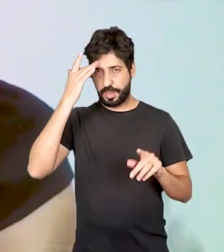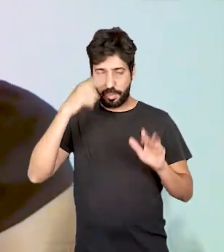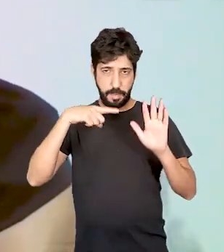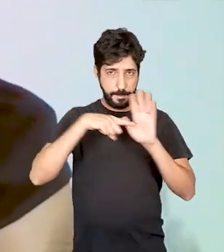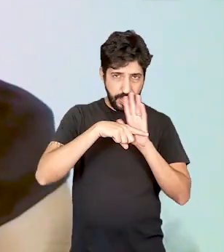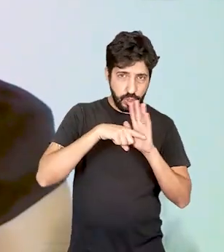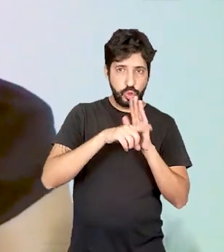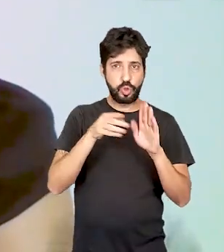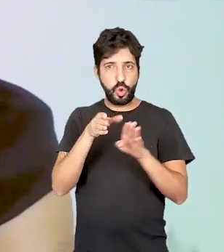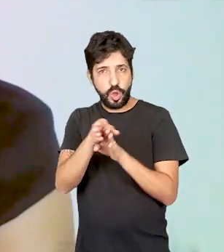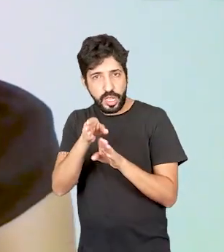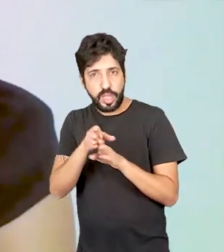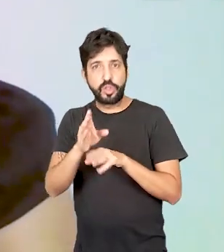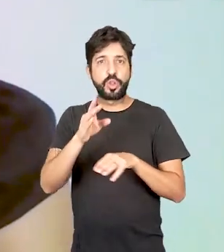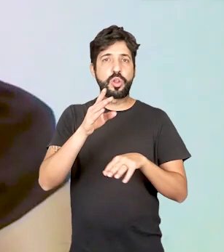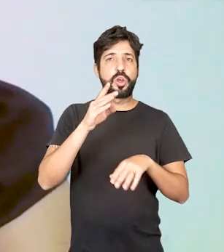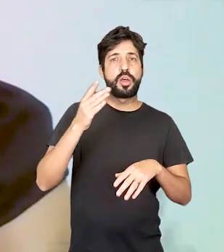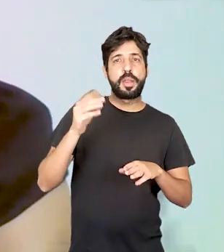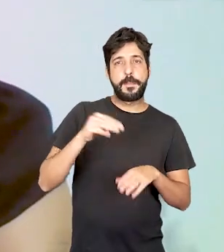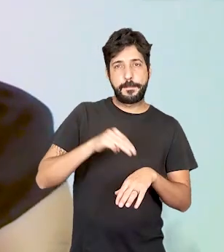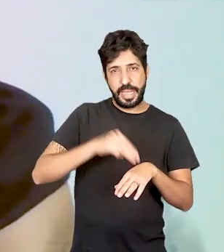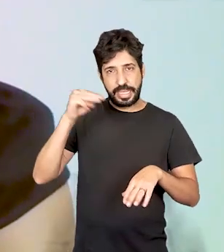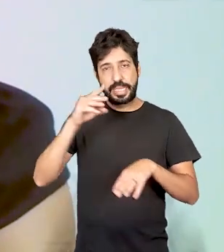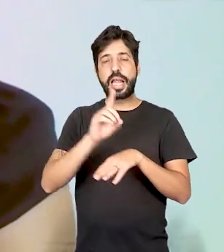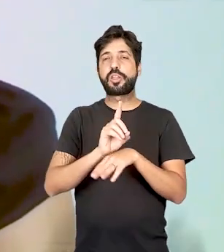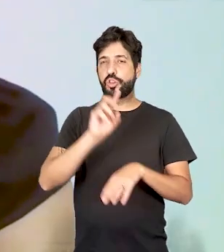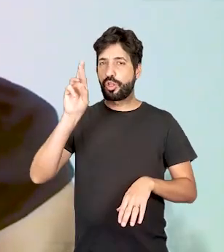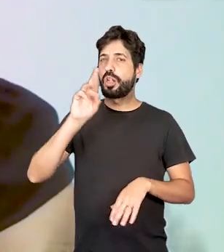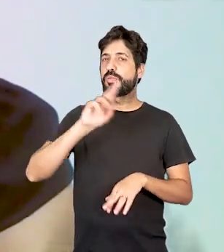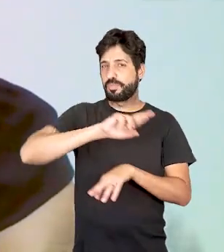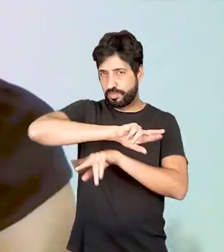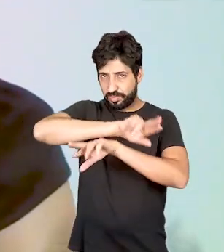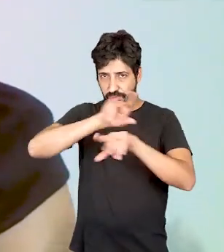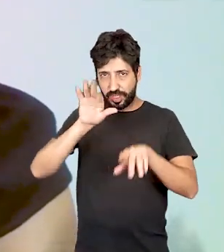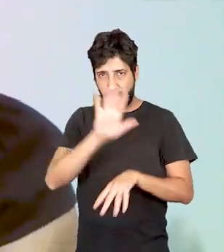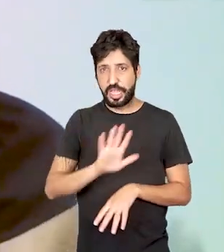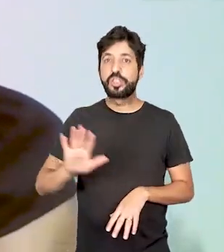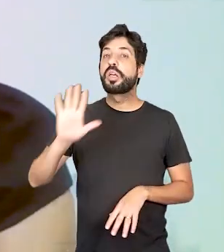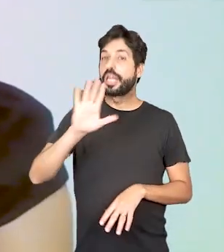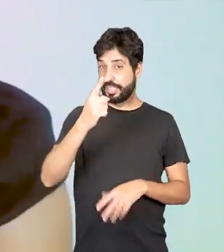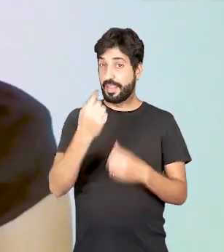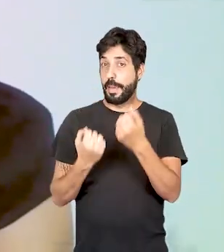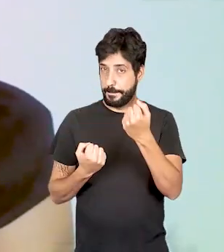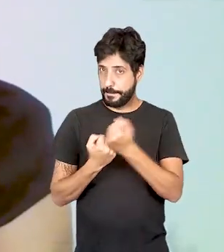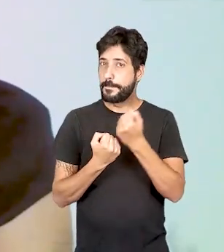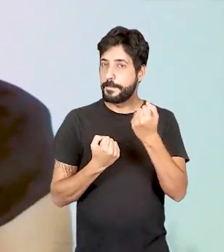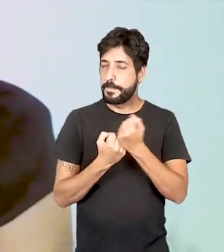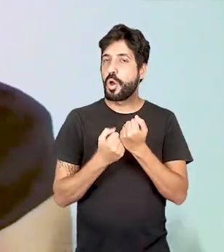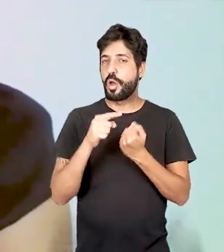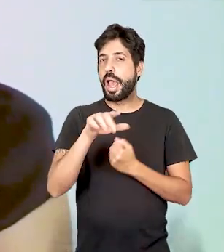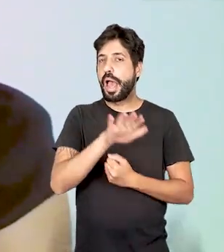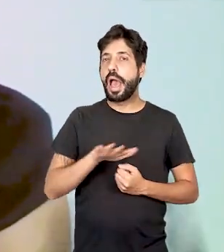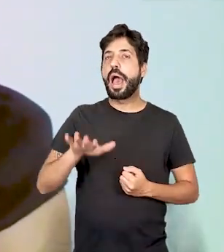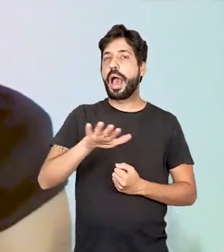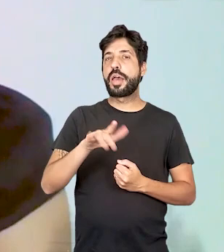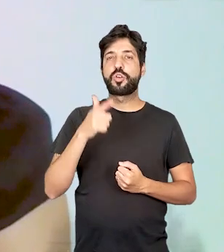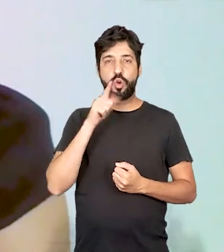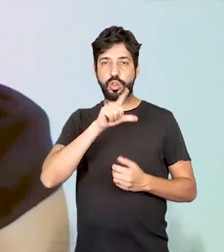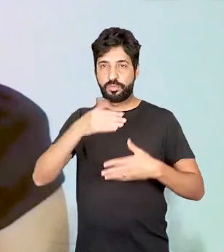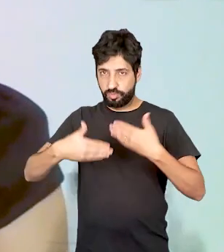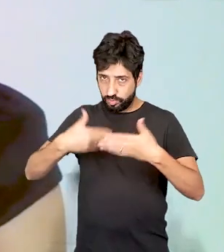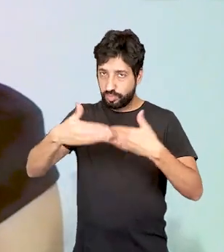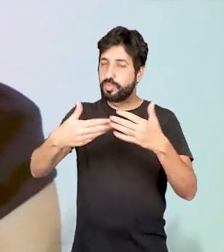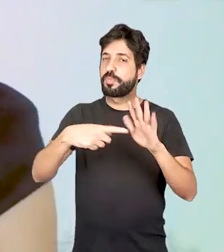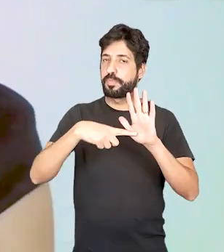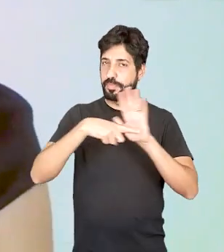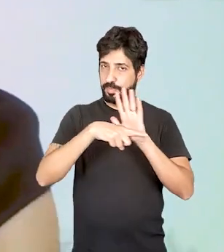né, orientadores de mestrado e doutorado nas mais diferentes regiões, né, e isso tem contribuído, né, para que a área tenha